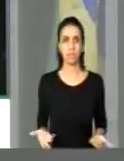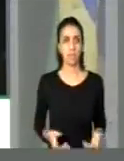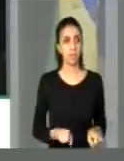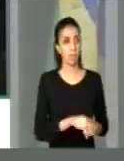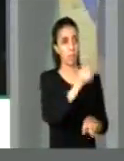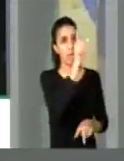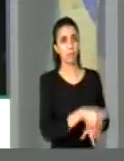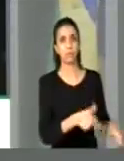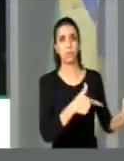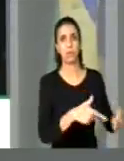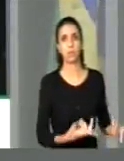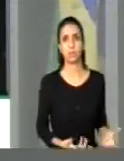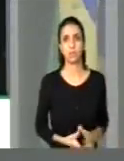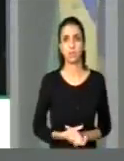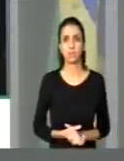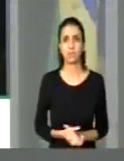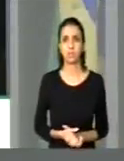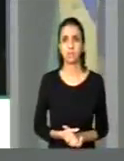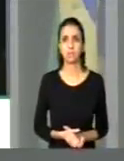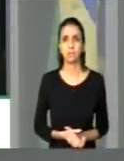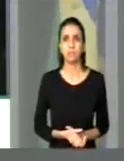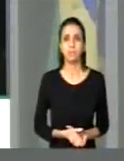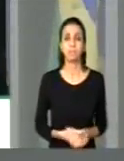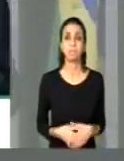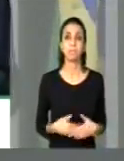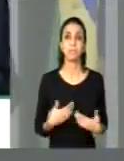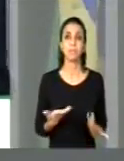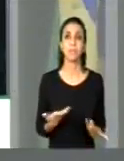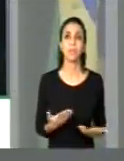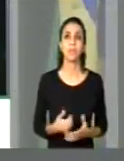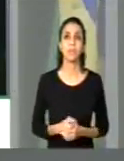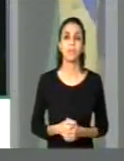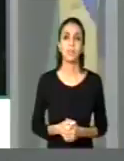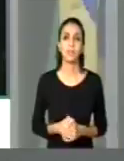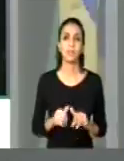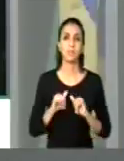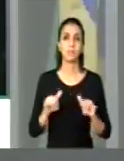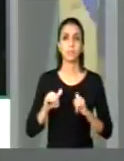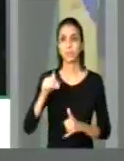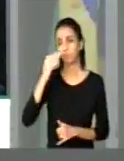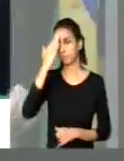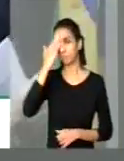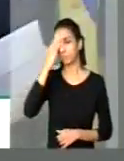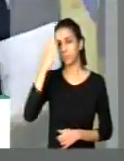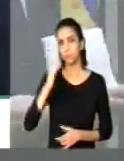trabalhadores. Era o que eu queria registrar, senhor presidente, caros colegas. Muito obrigado.